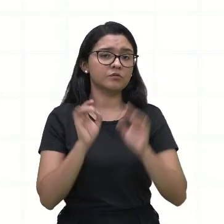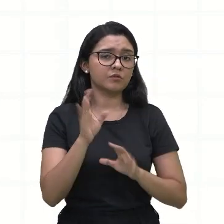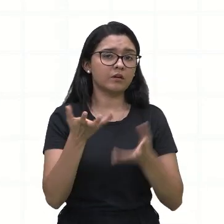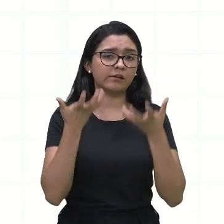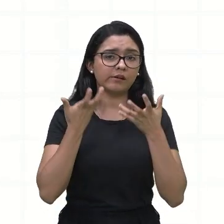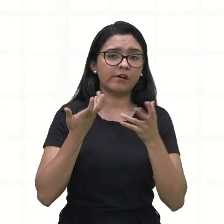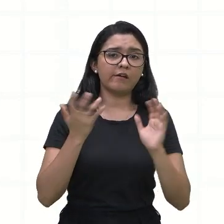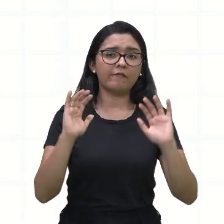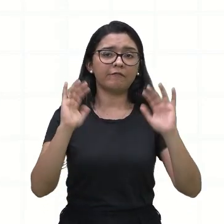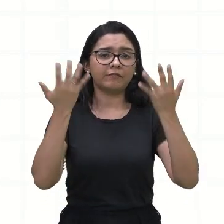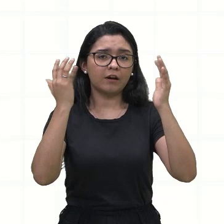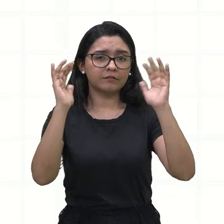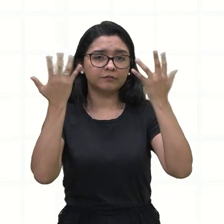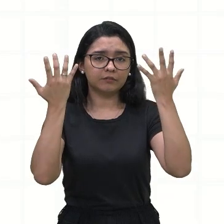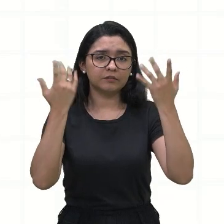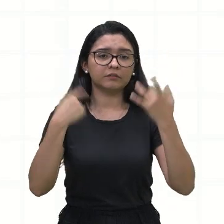e